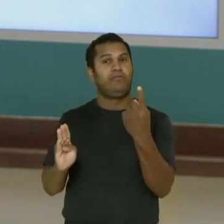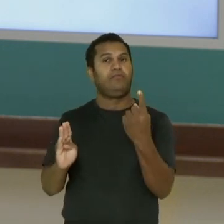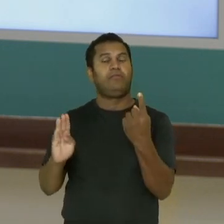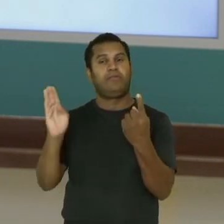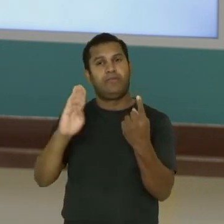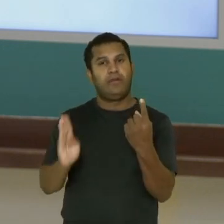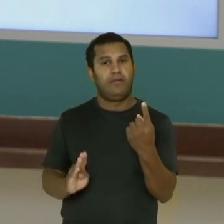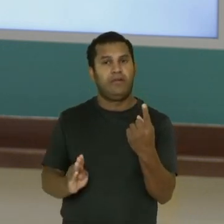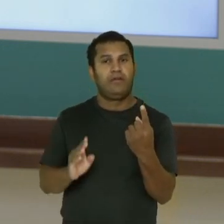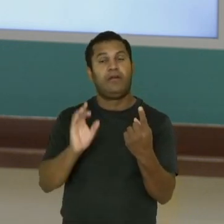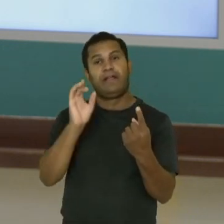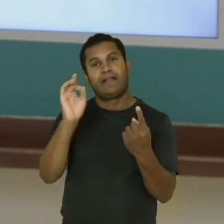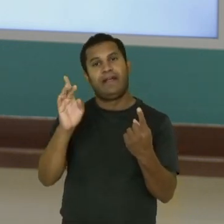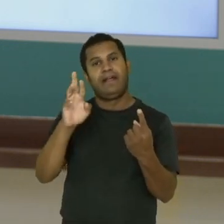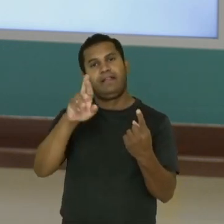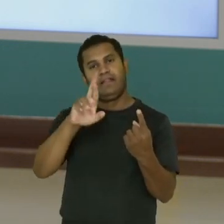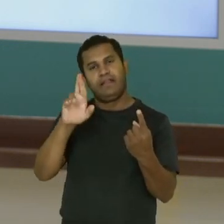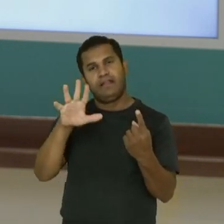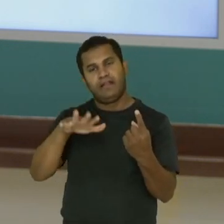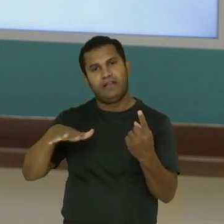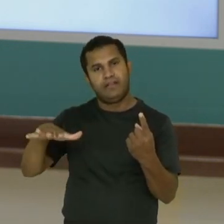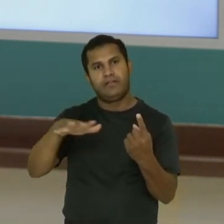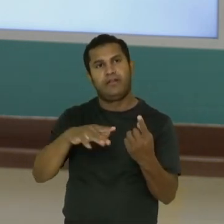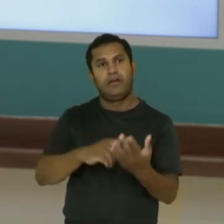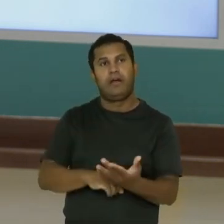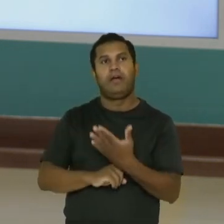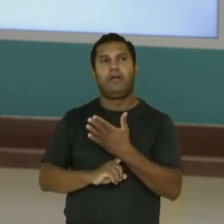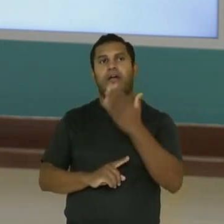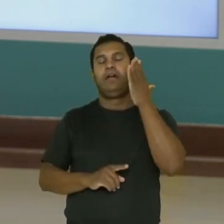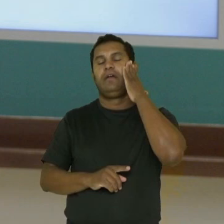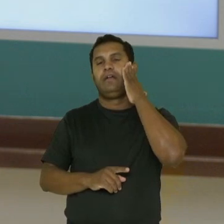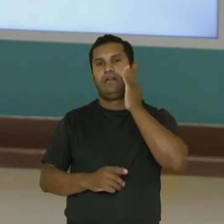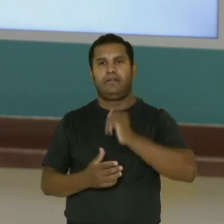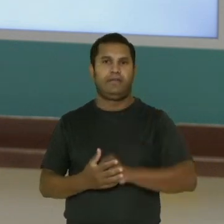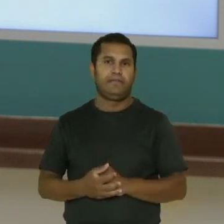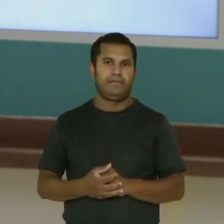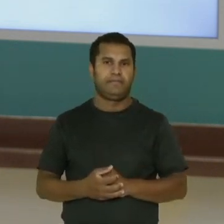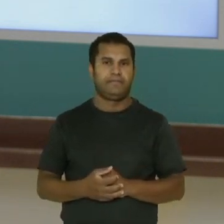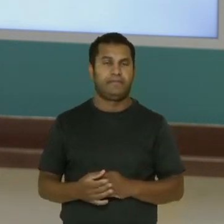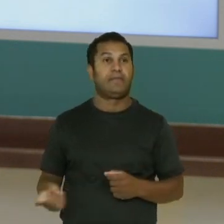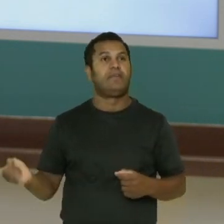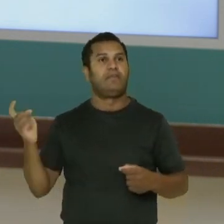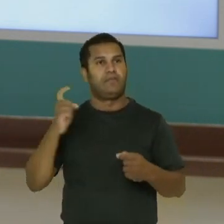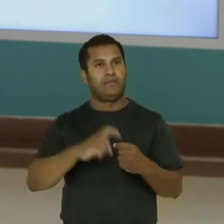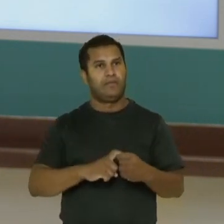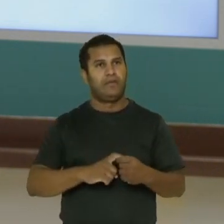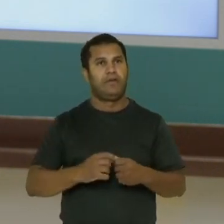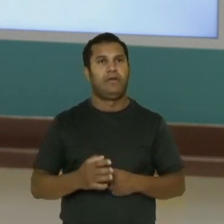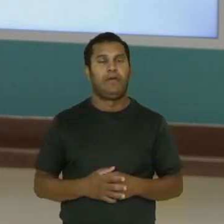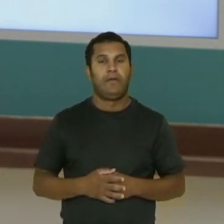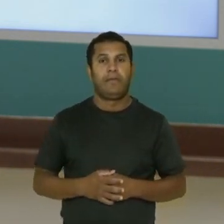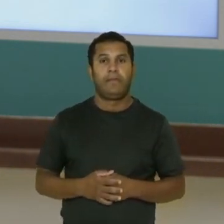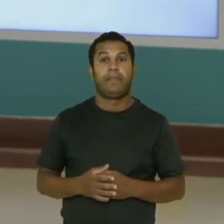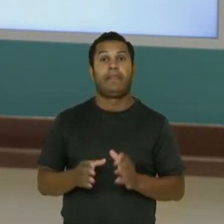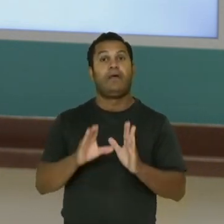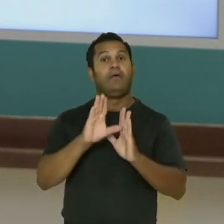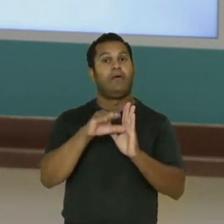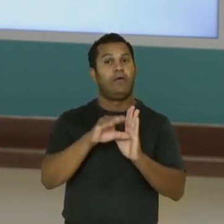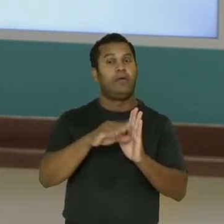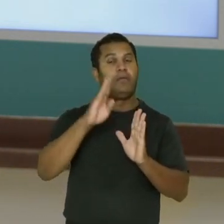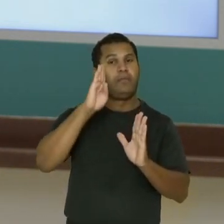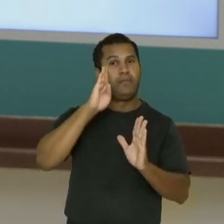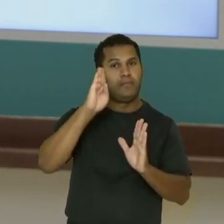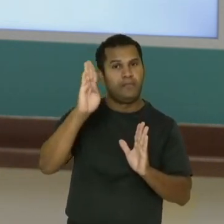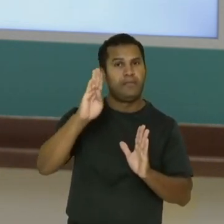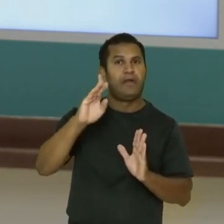a partir de cada regionalização. E só retomando um pouquinho do que a gente estudou ali, os principais conceitos sobre a